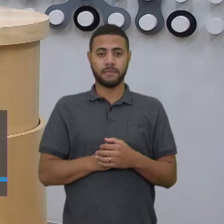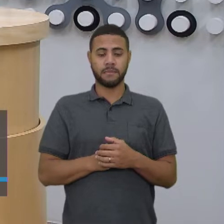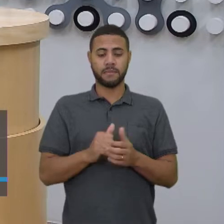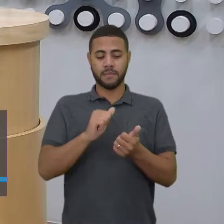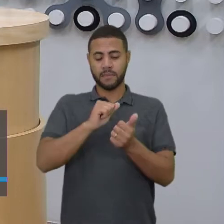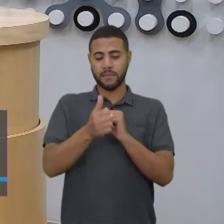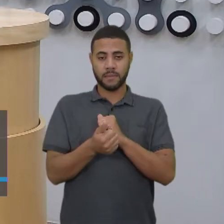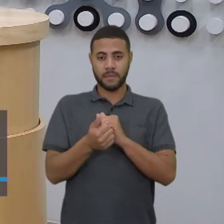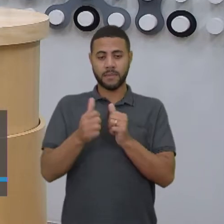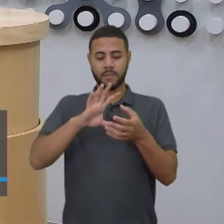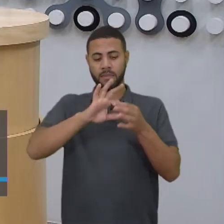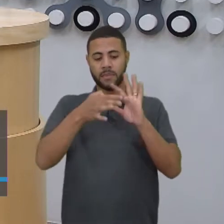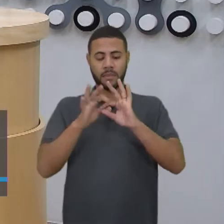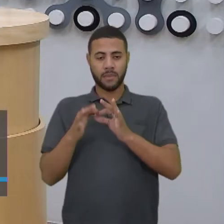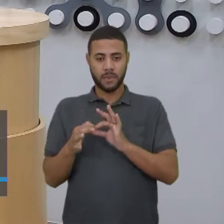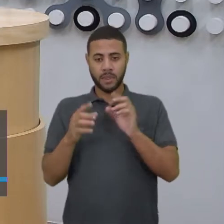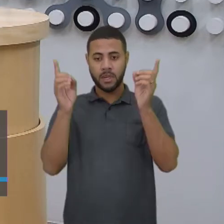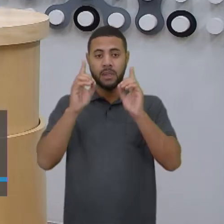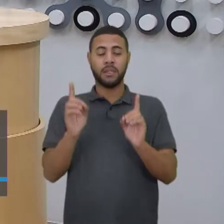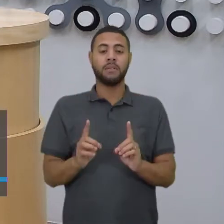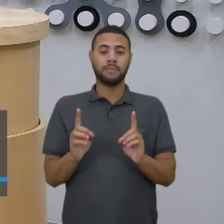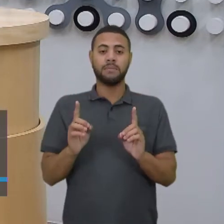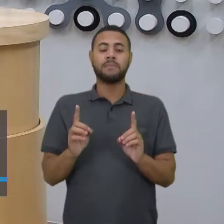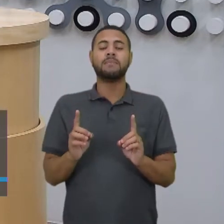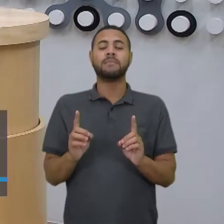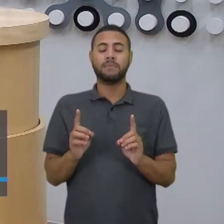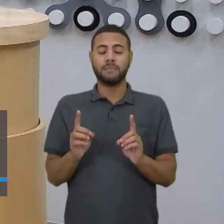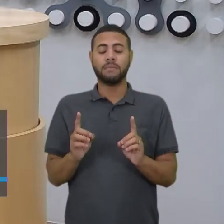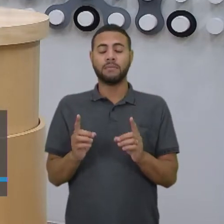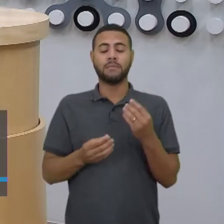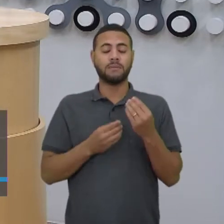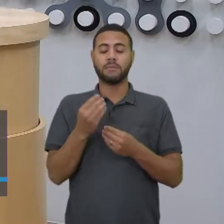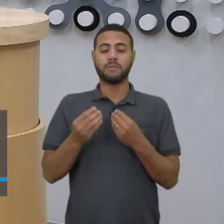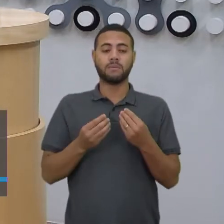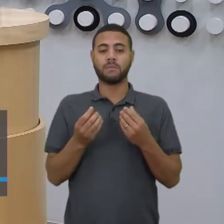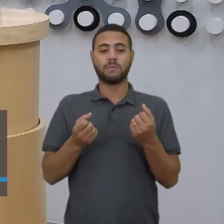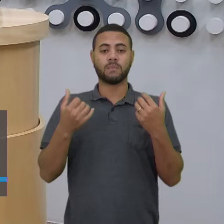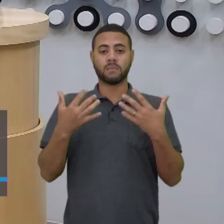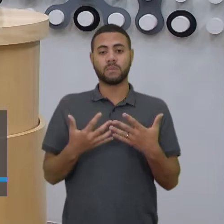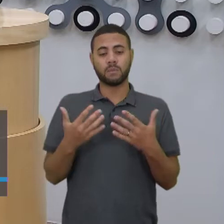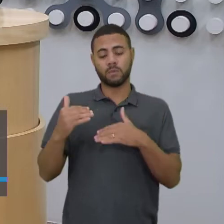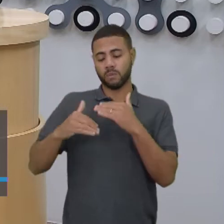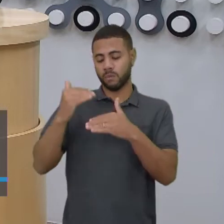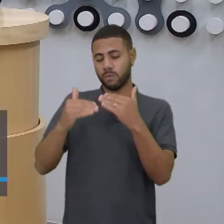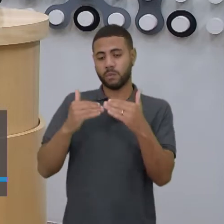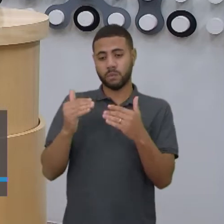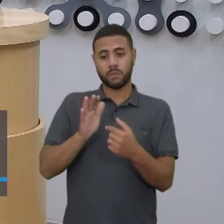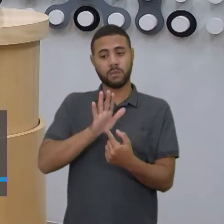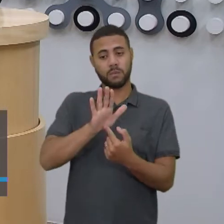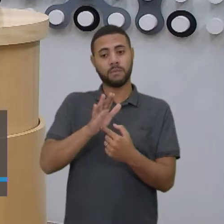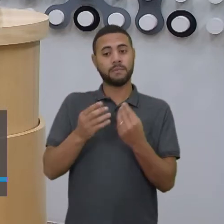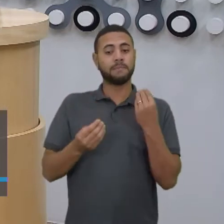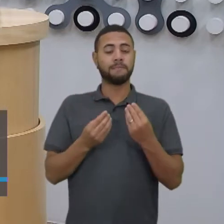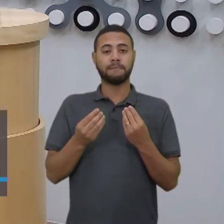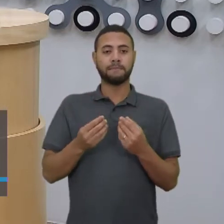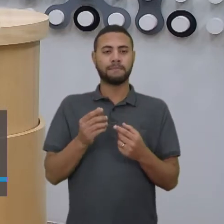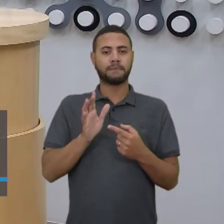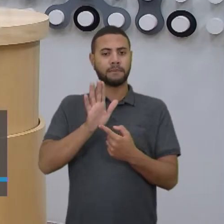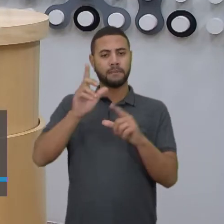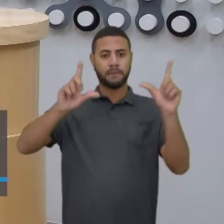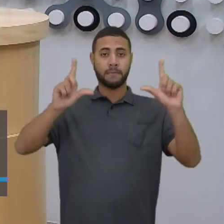esportes olímpicos, esportes paralímpicos. Mas como é que eles são investigados? Como é que eles são tratados pela